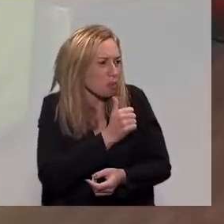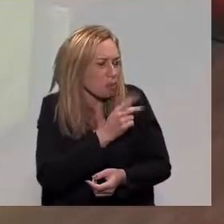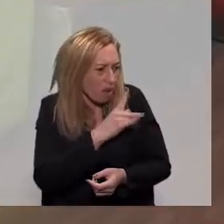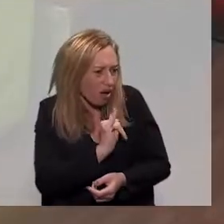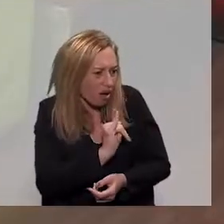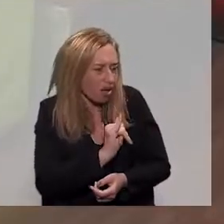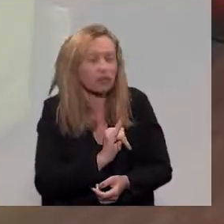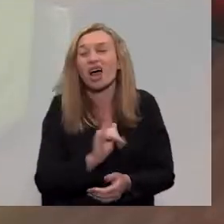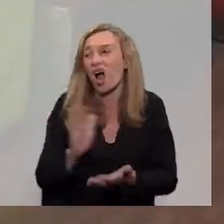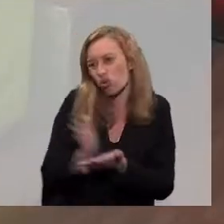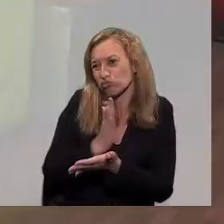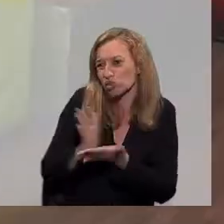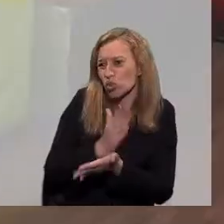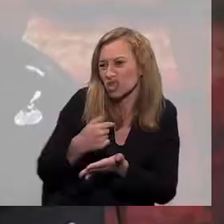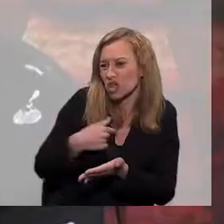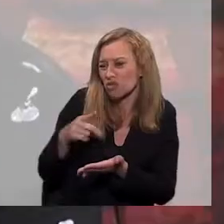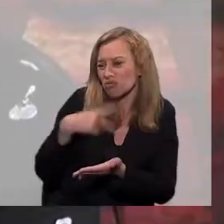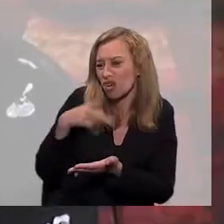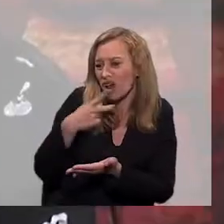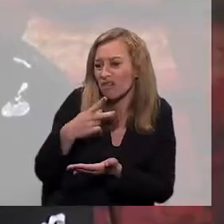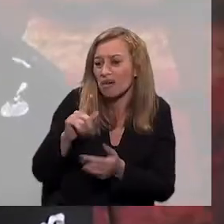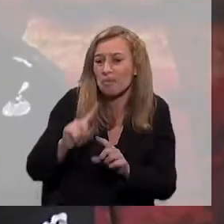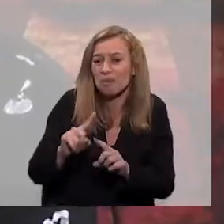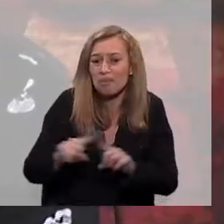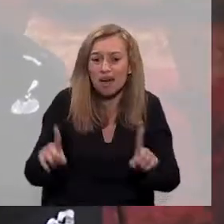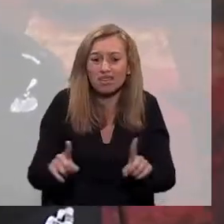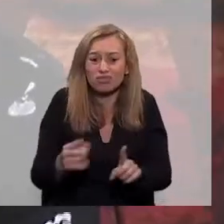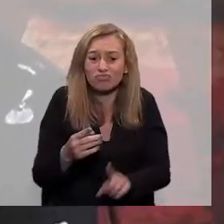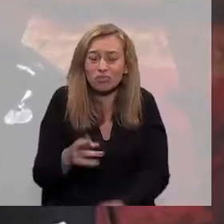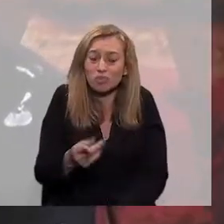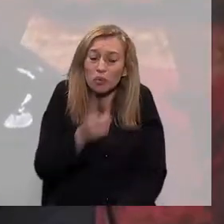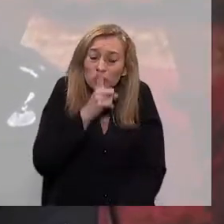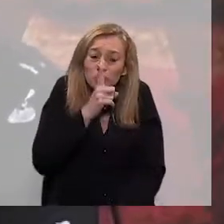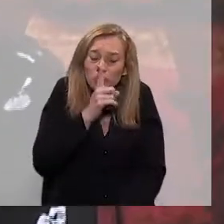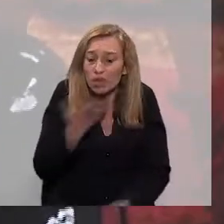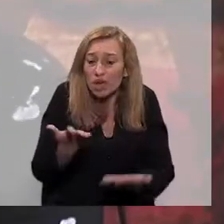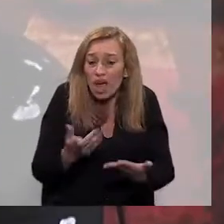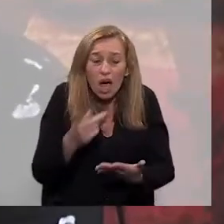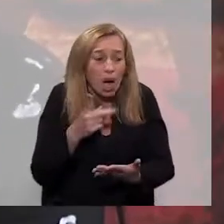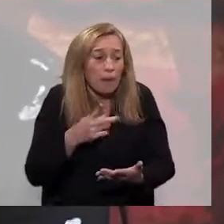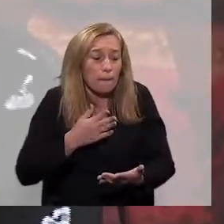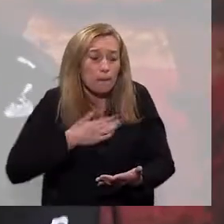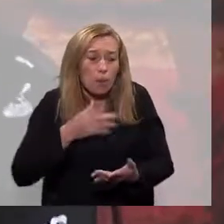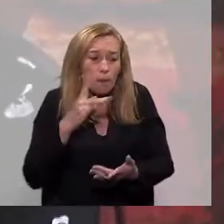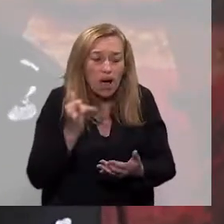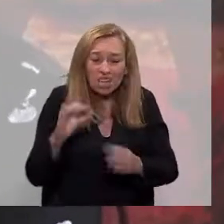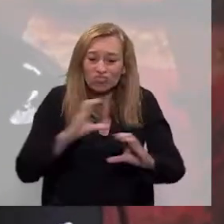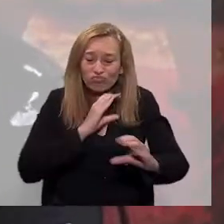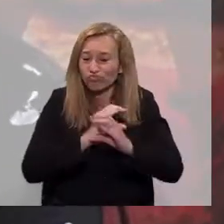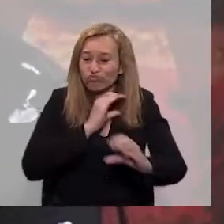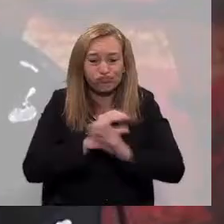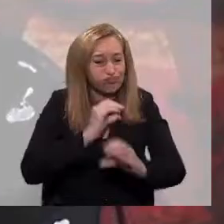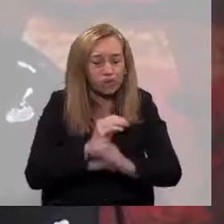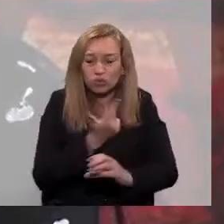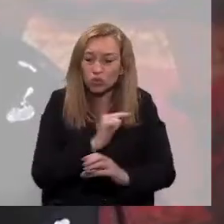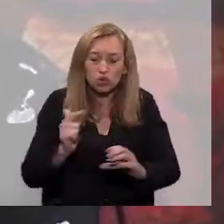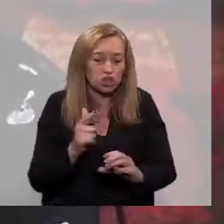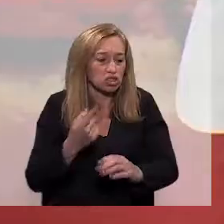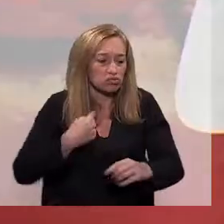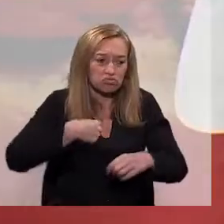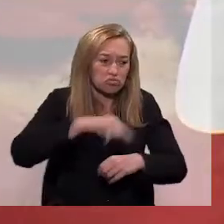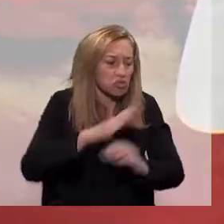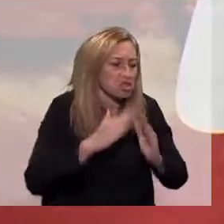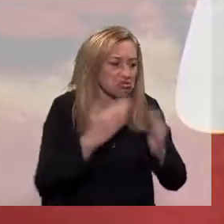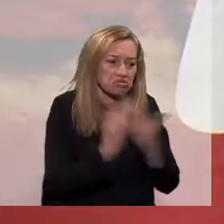seu pai? Algumas coisas eu contava, mas era aquela ausência. Meu pai e eu, a gente não tinha uma boa relação. Sim. Ele não chegou